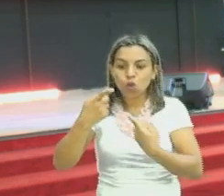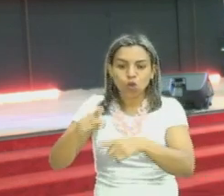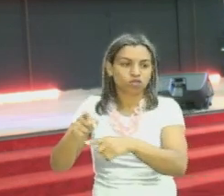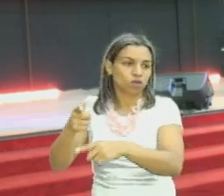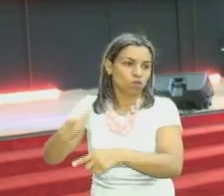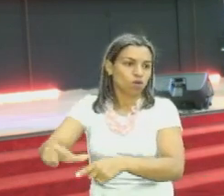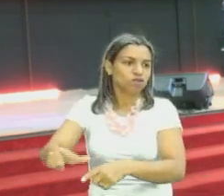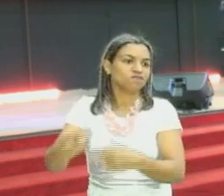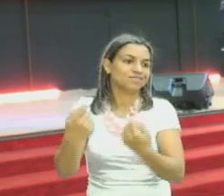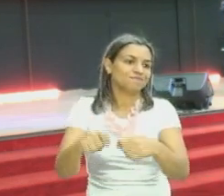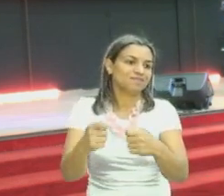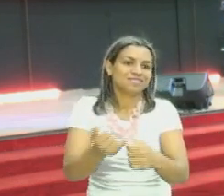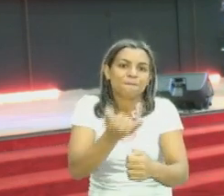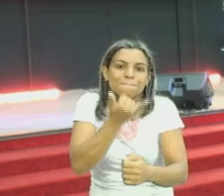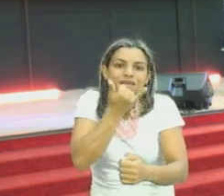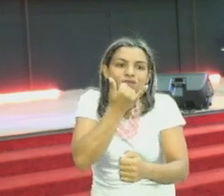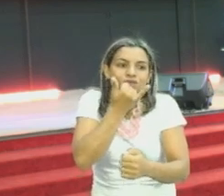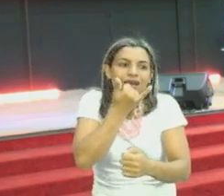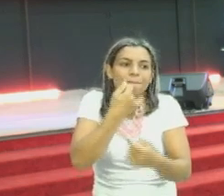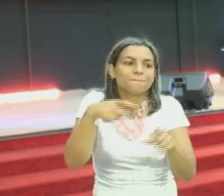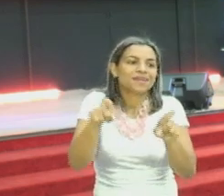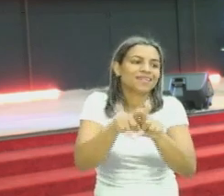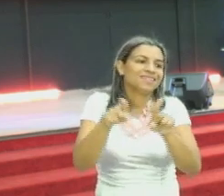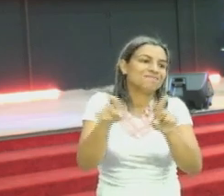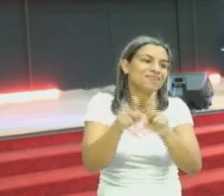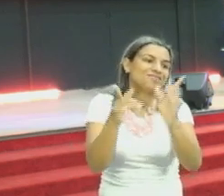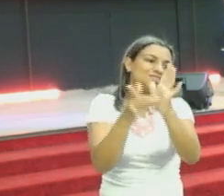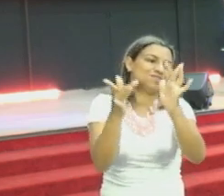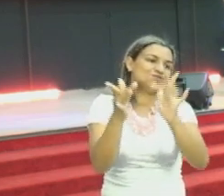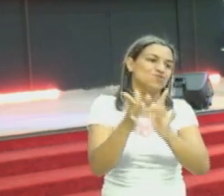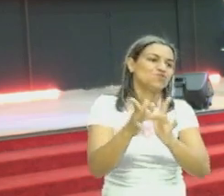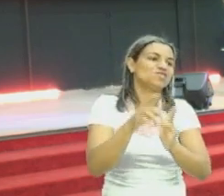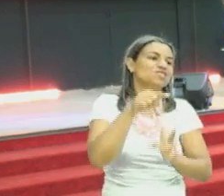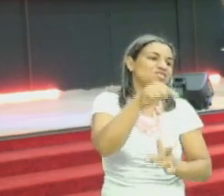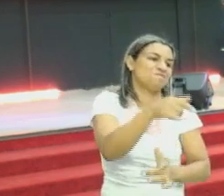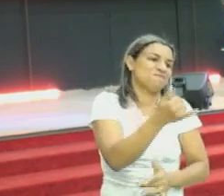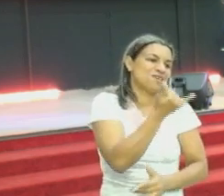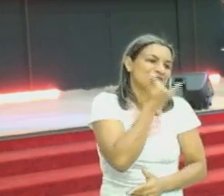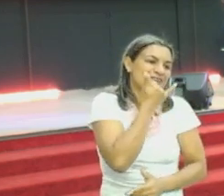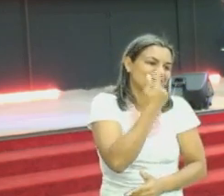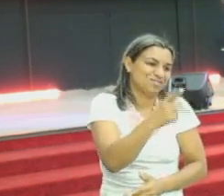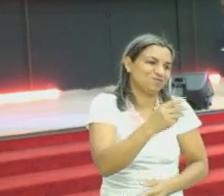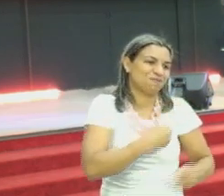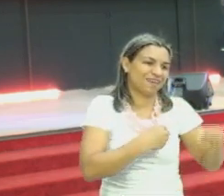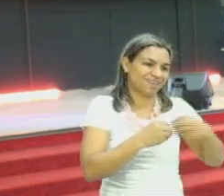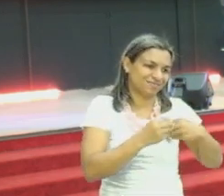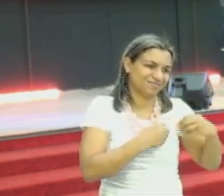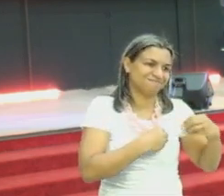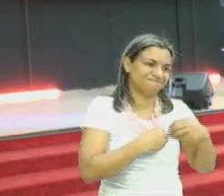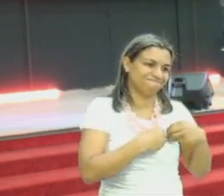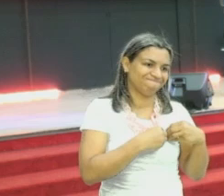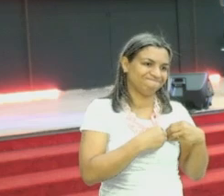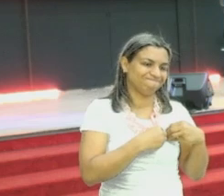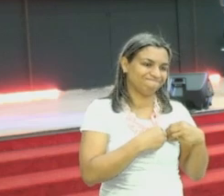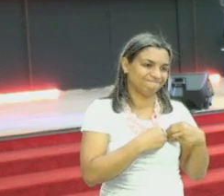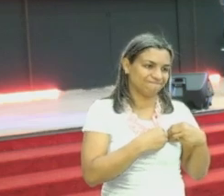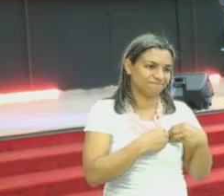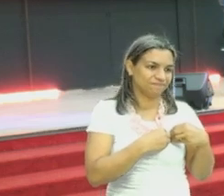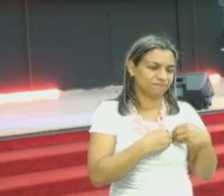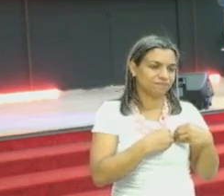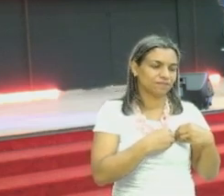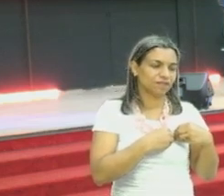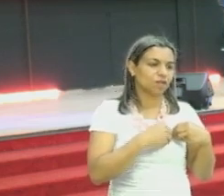o Pai Celestial lhes perdoe os seus pecados. O